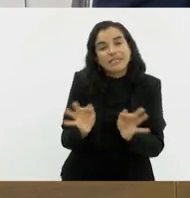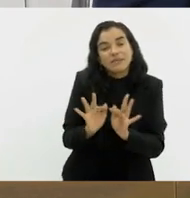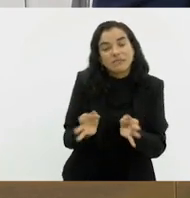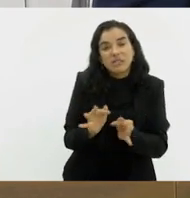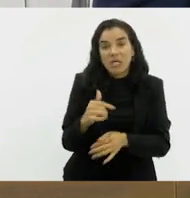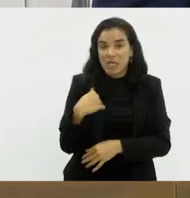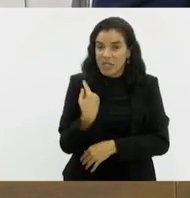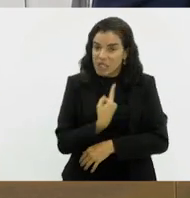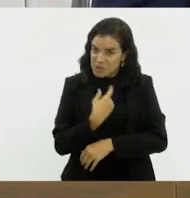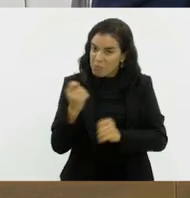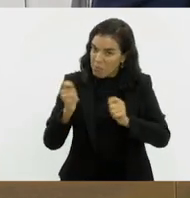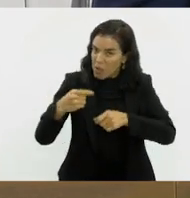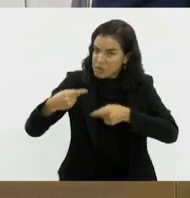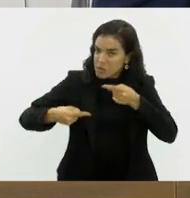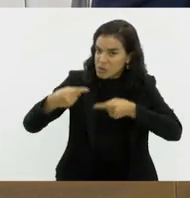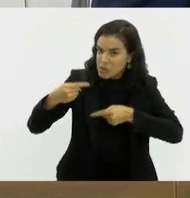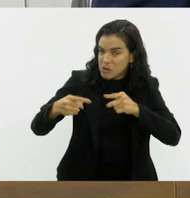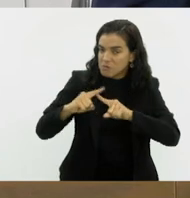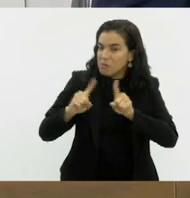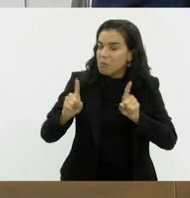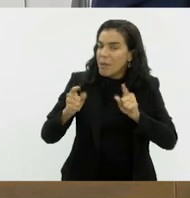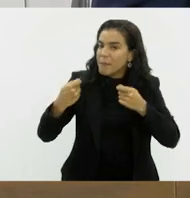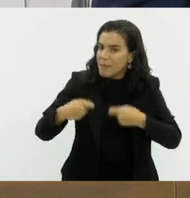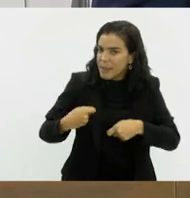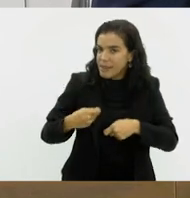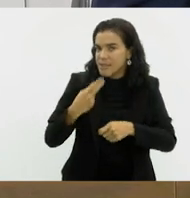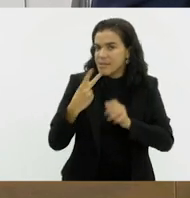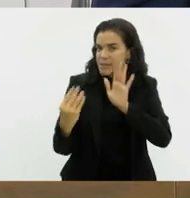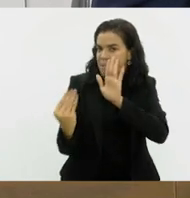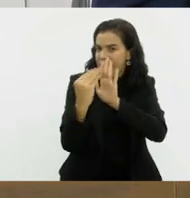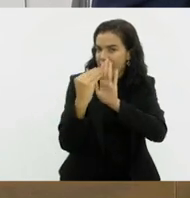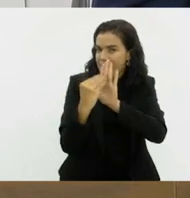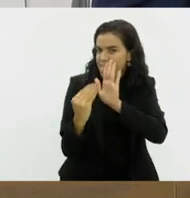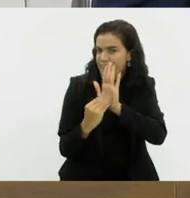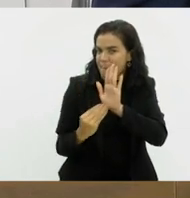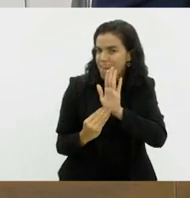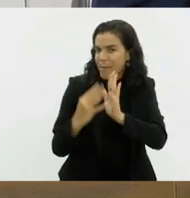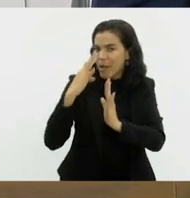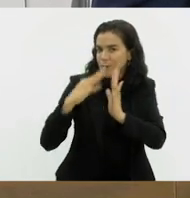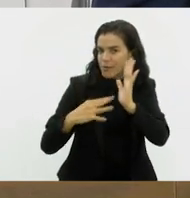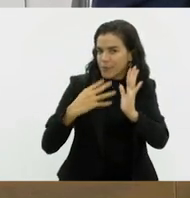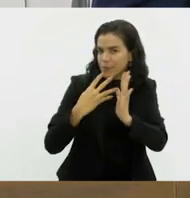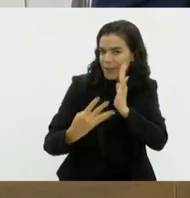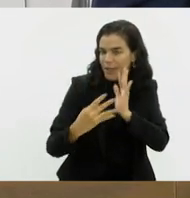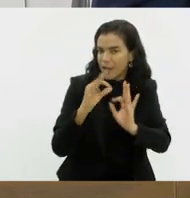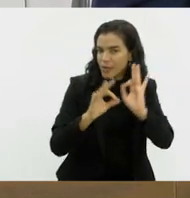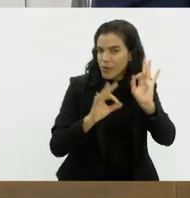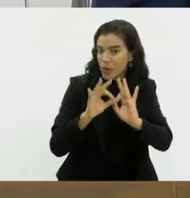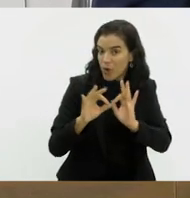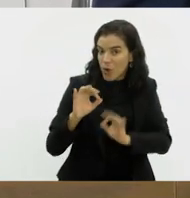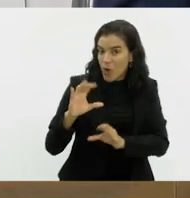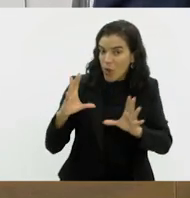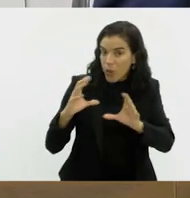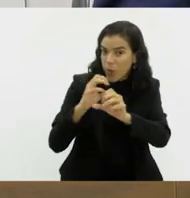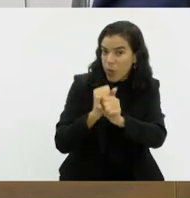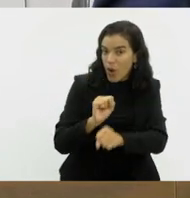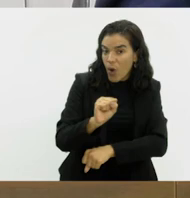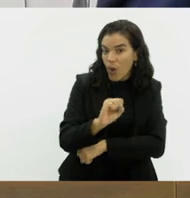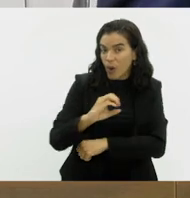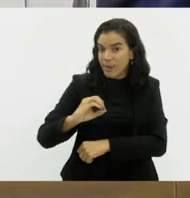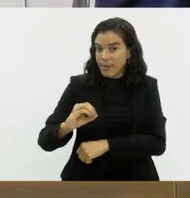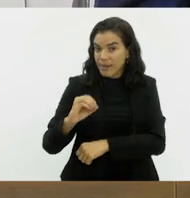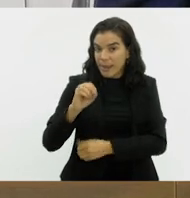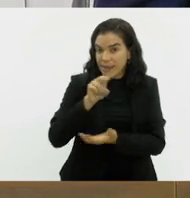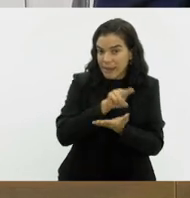possa, inclusive, discutir. Mas ele tem que ser dito no plano o que, que é, se aquilo são os 80 leitos clínicos,